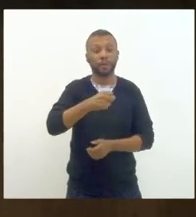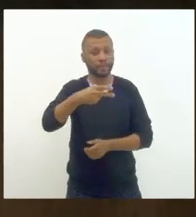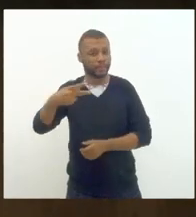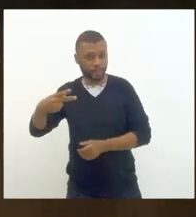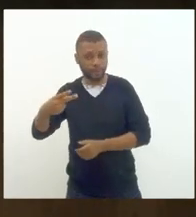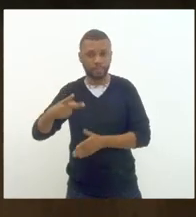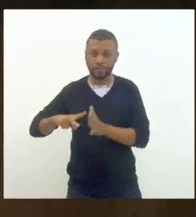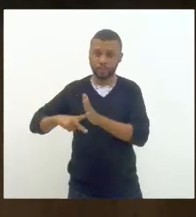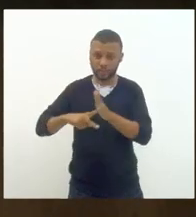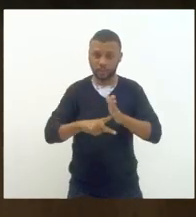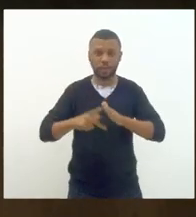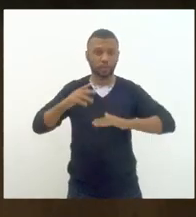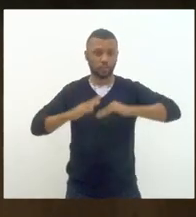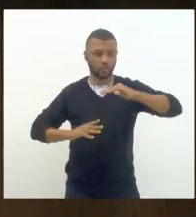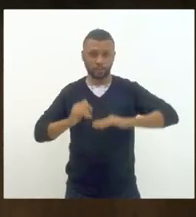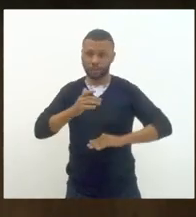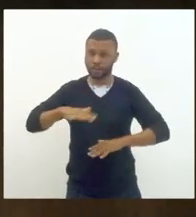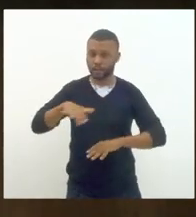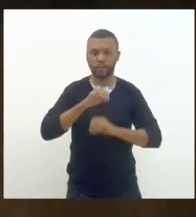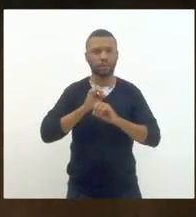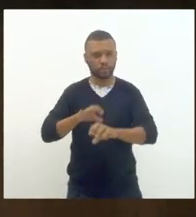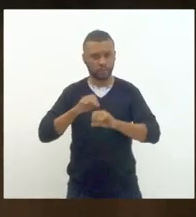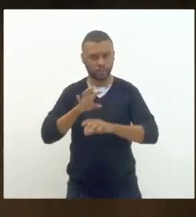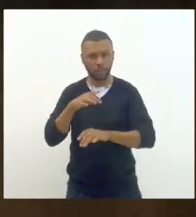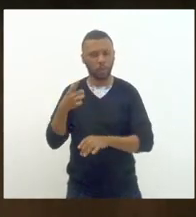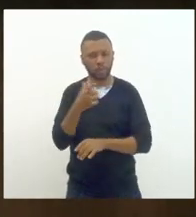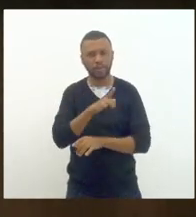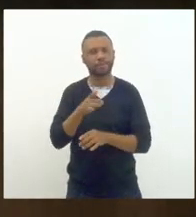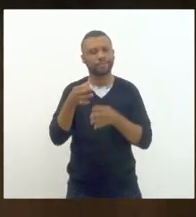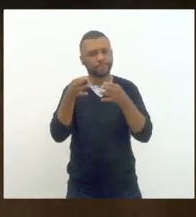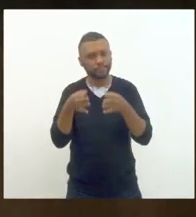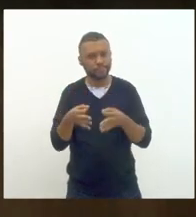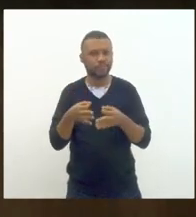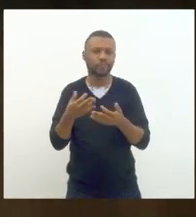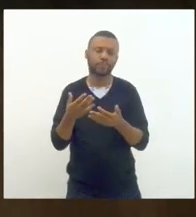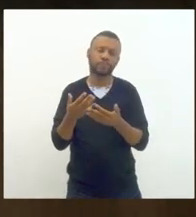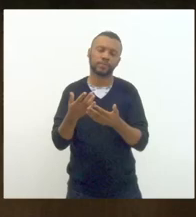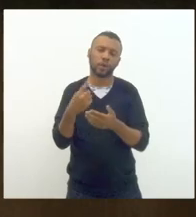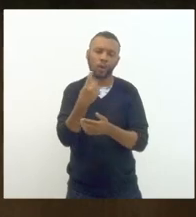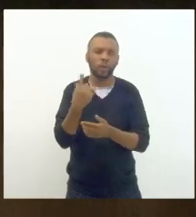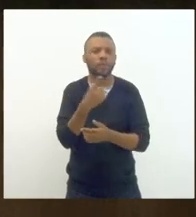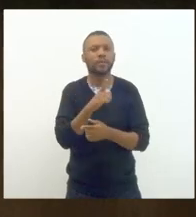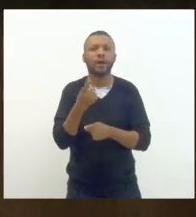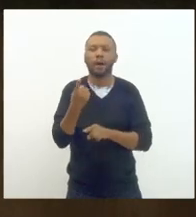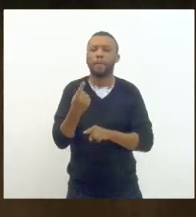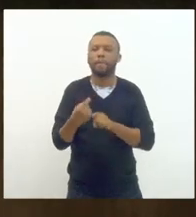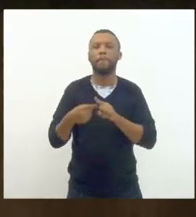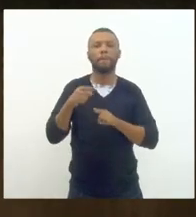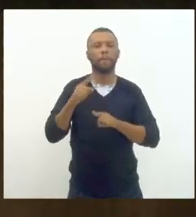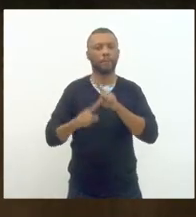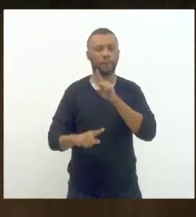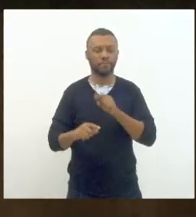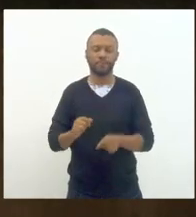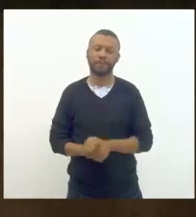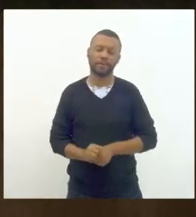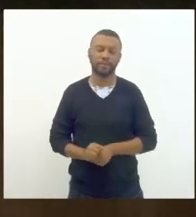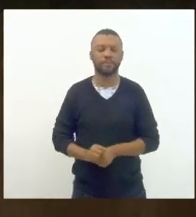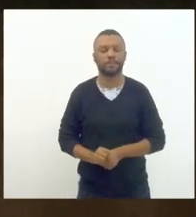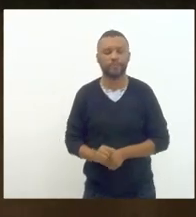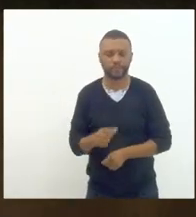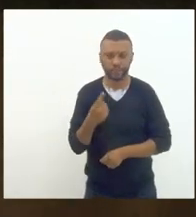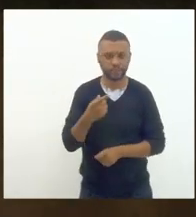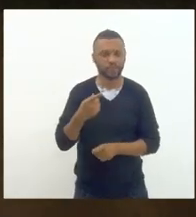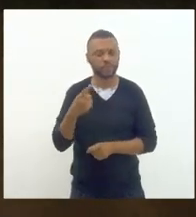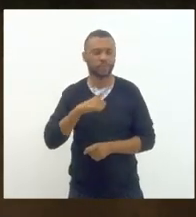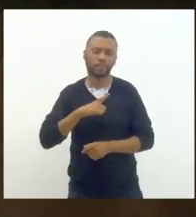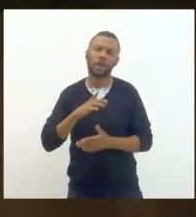contribuindo também para que a gente consiga avançar, em nome da Doroteia, Marcelo e tantos outros. Presidente, a gente tem algumas questões que precisam ser ditas